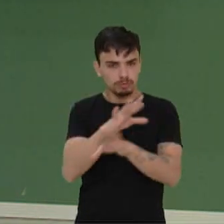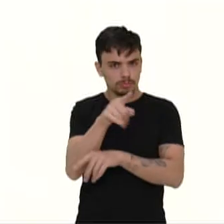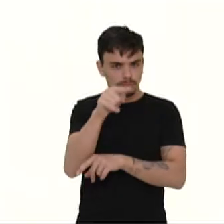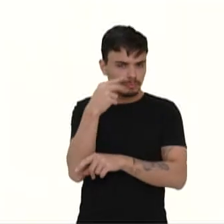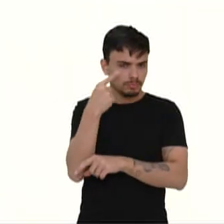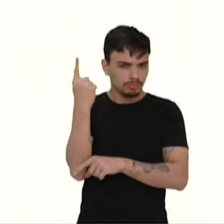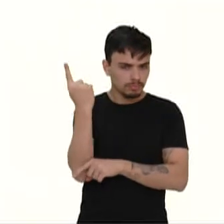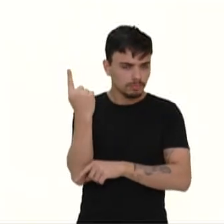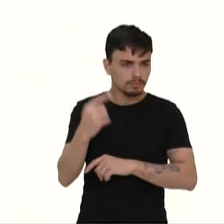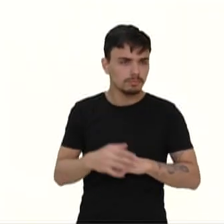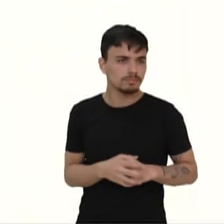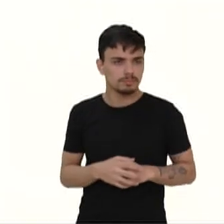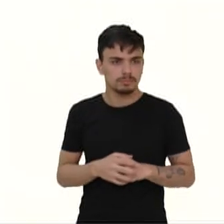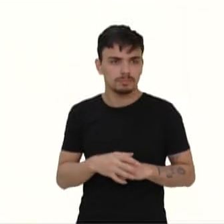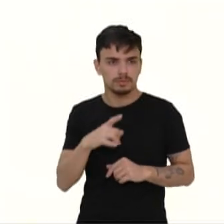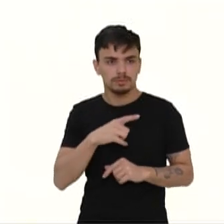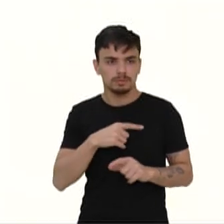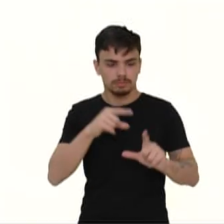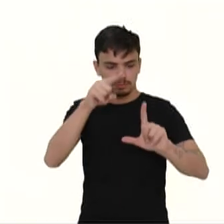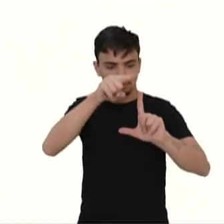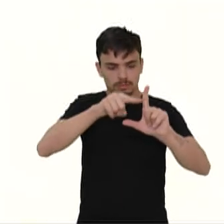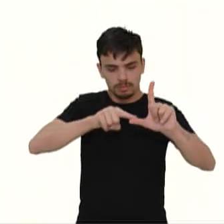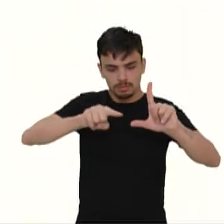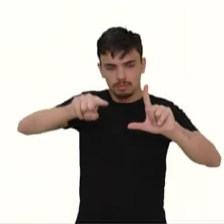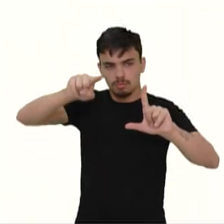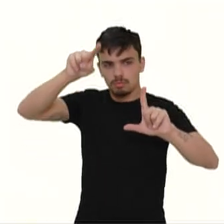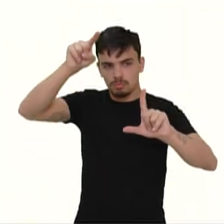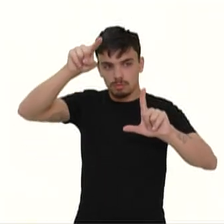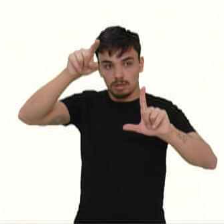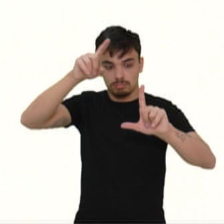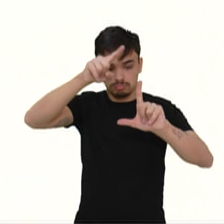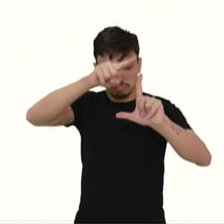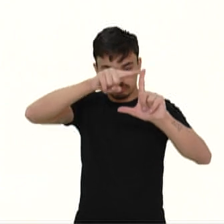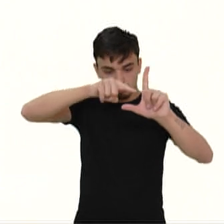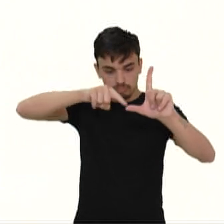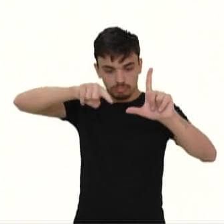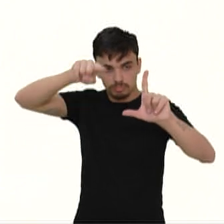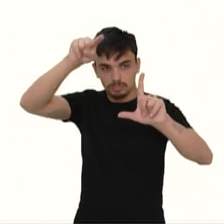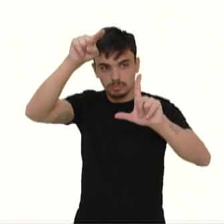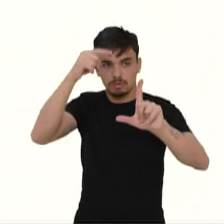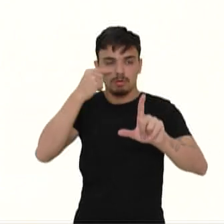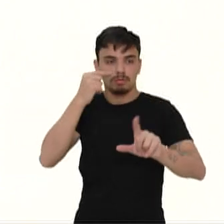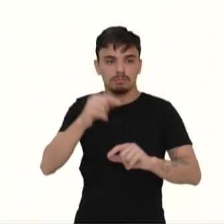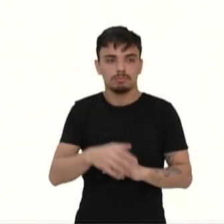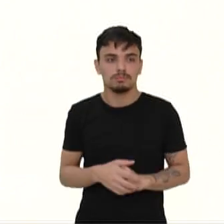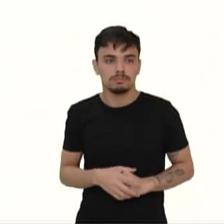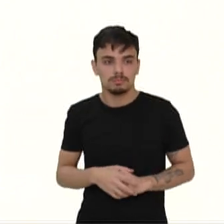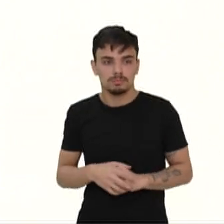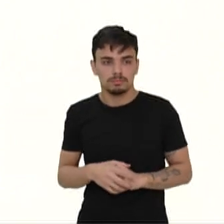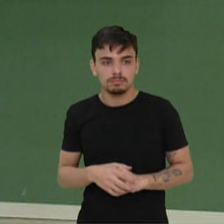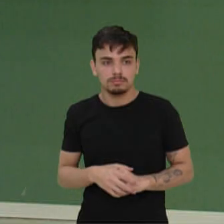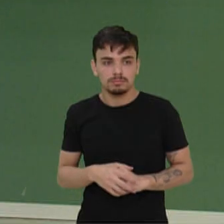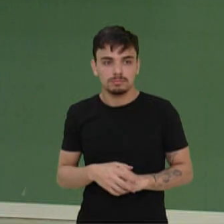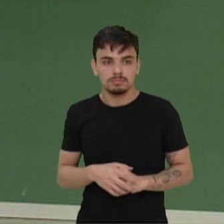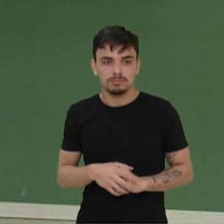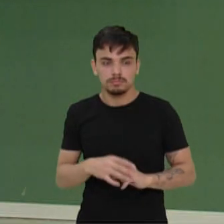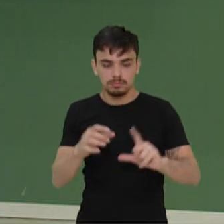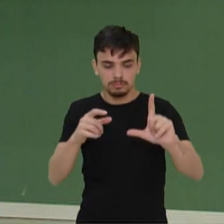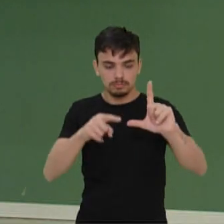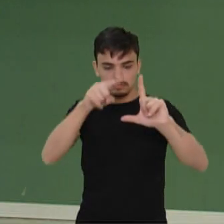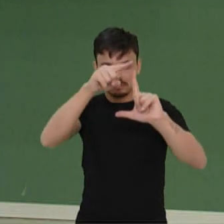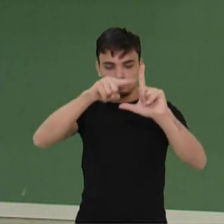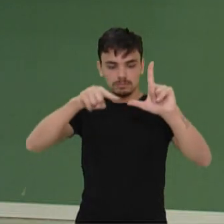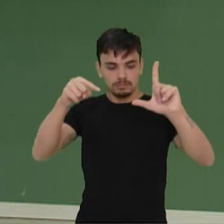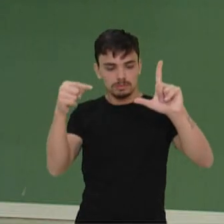né? O gráfico faz esse movimento aqui, a parábola com concavidade voltada para cima. E, ó, o vértice é esse ponto aqui, ó. Menos